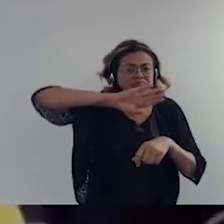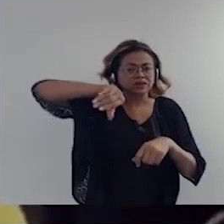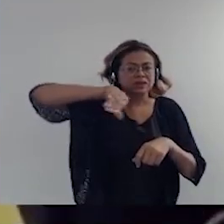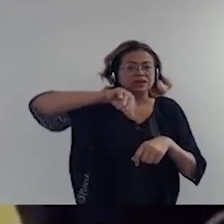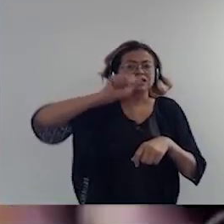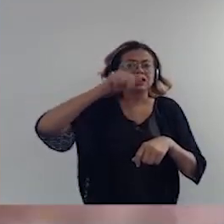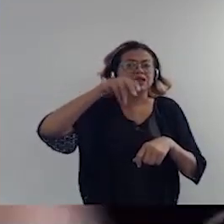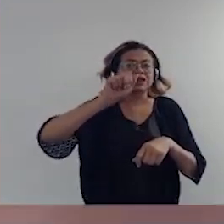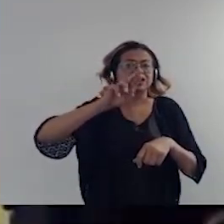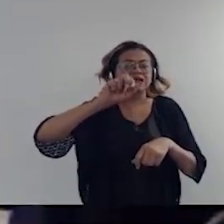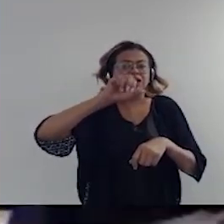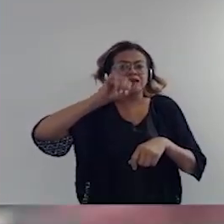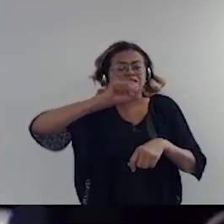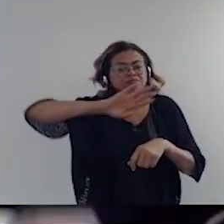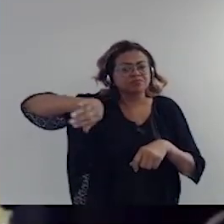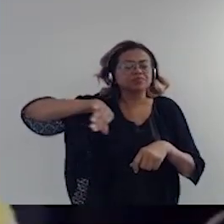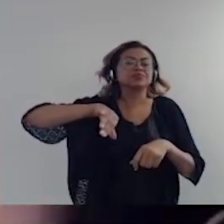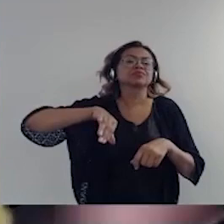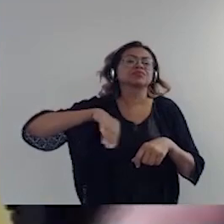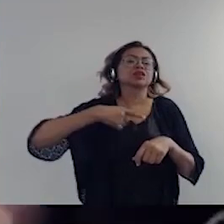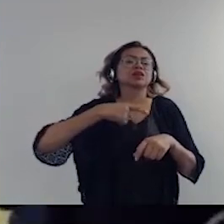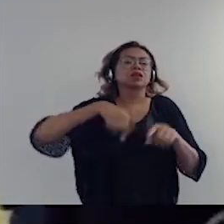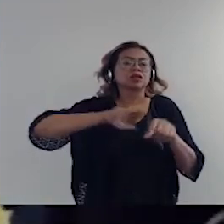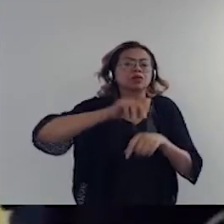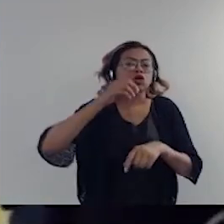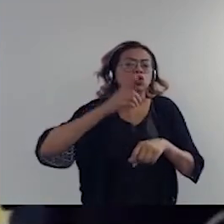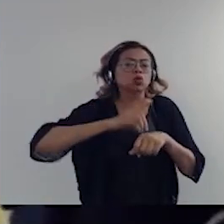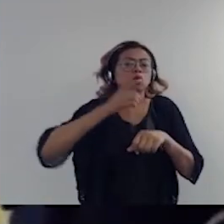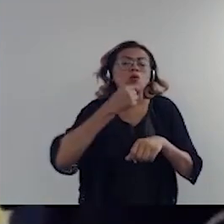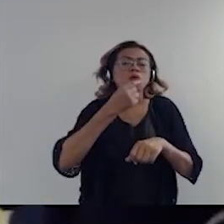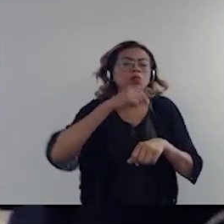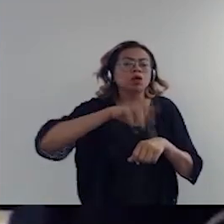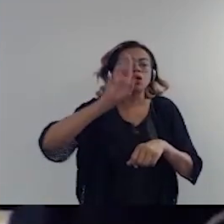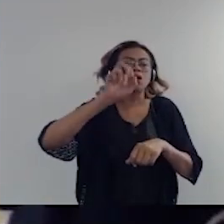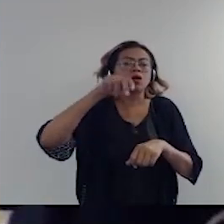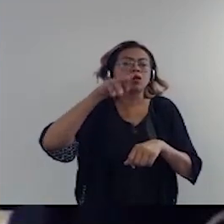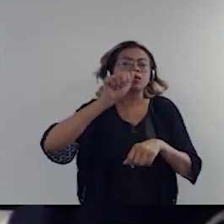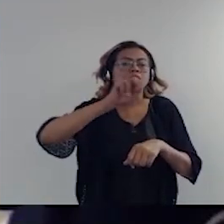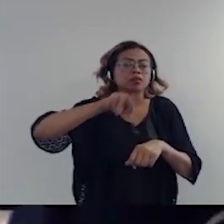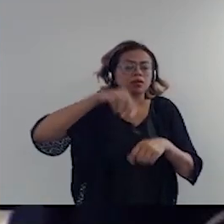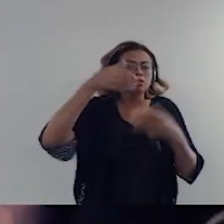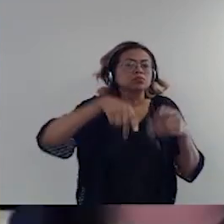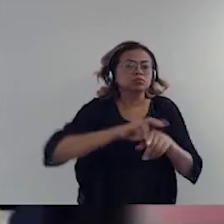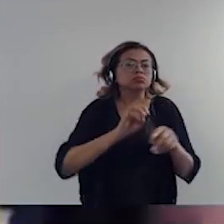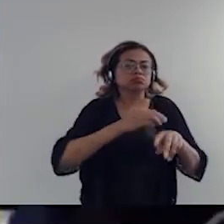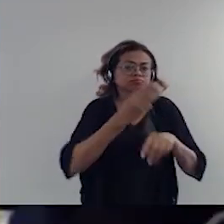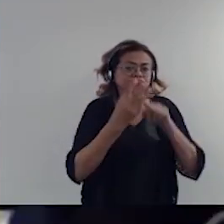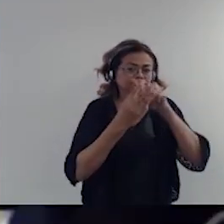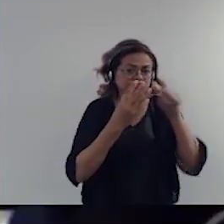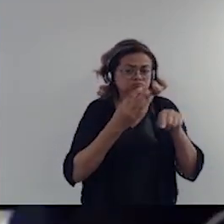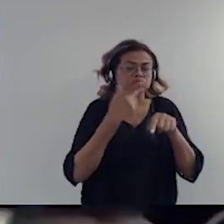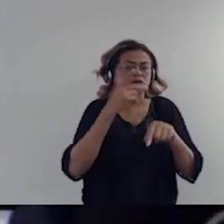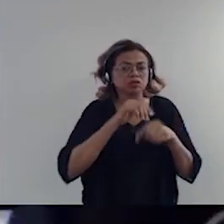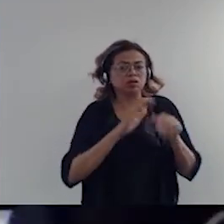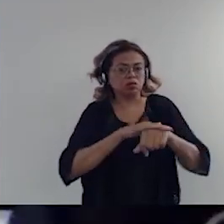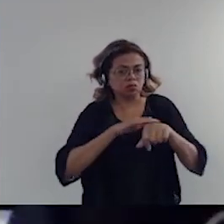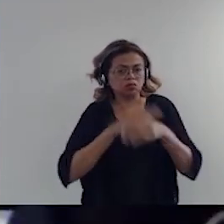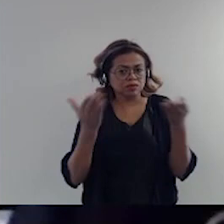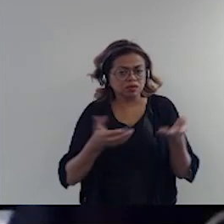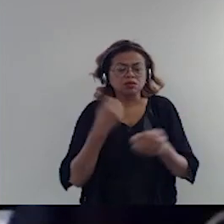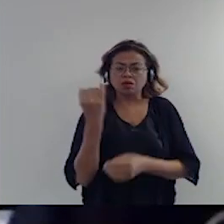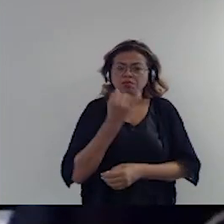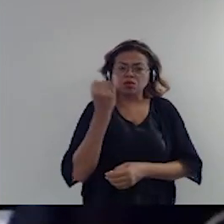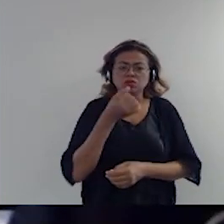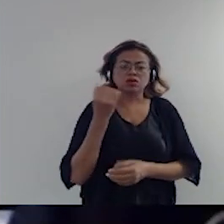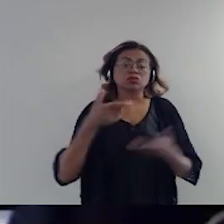nós, doutor Renan, por razões óbvias, mas sei que também o é para o doutor. E, enfim, eu acho que é importantíssimo,